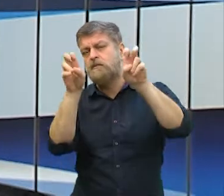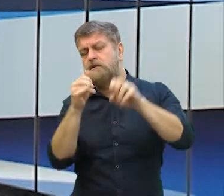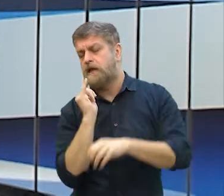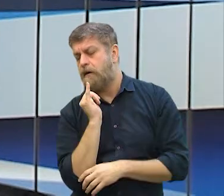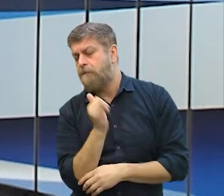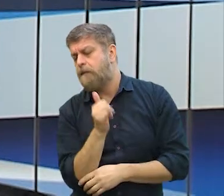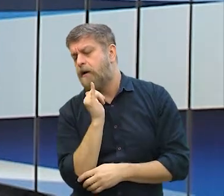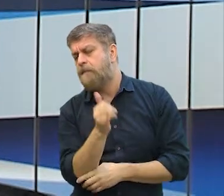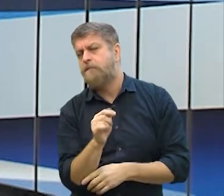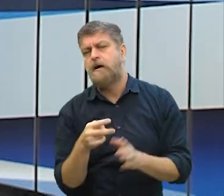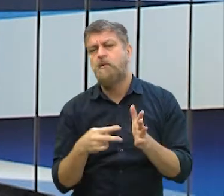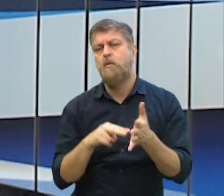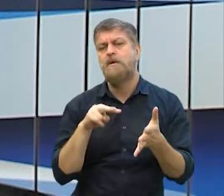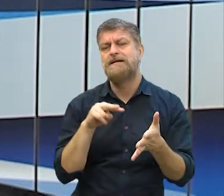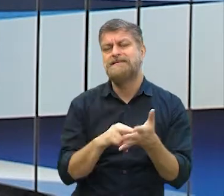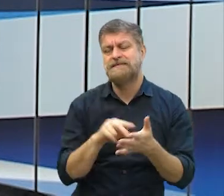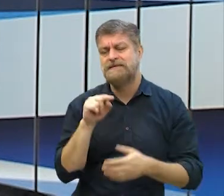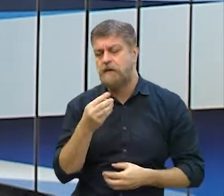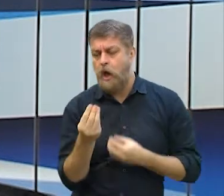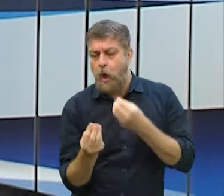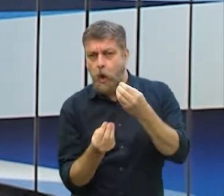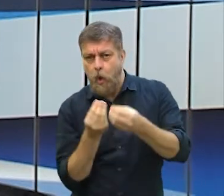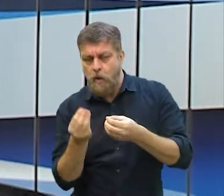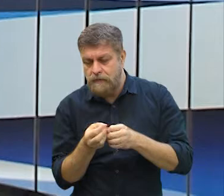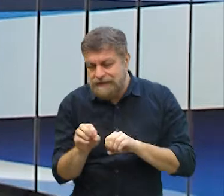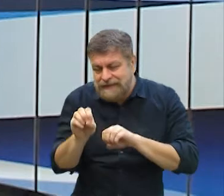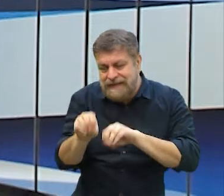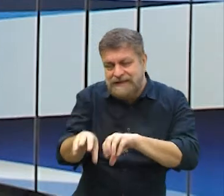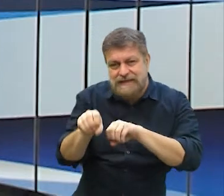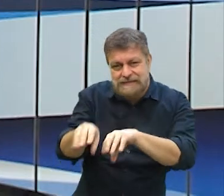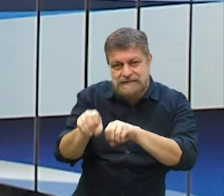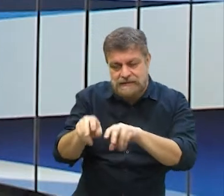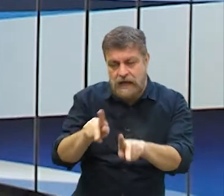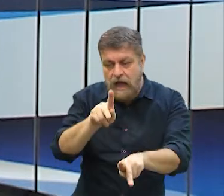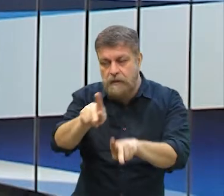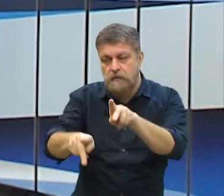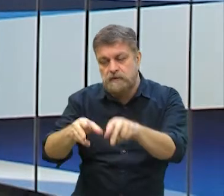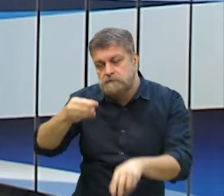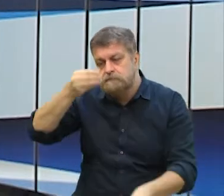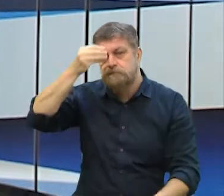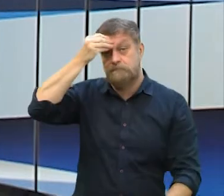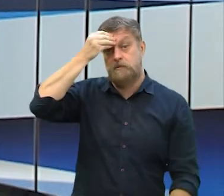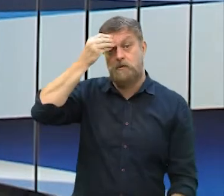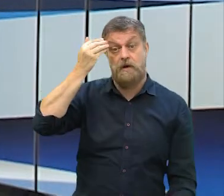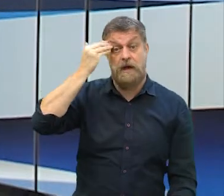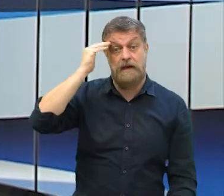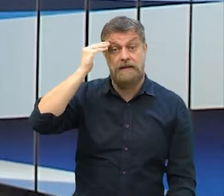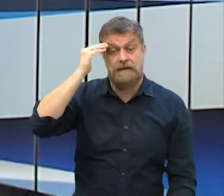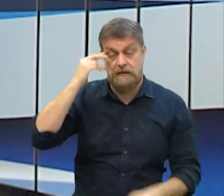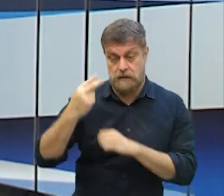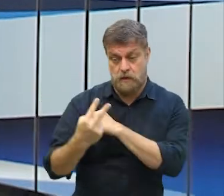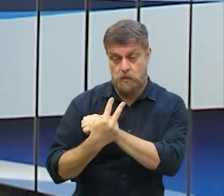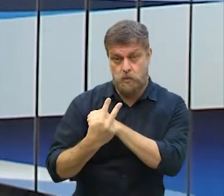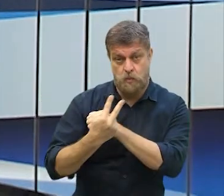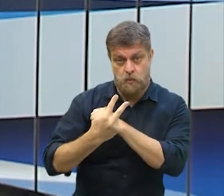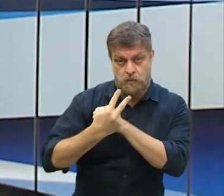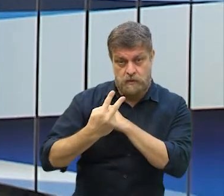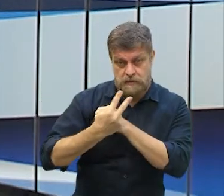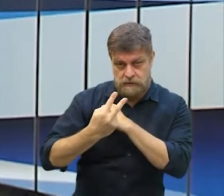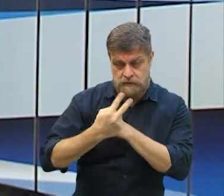o assunto, o que é, as funções, pode ensinar parte da população, contribuir para um